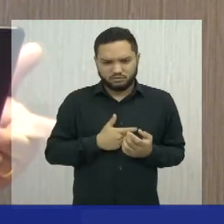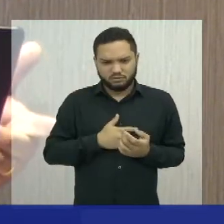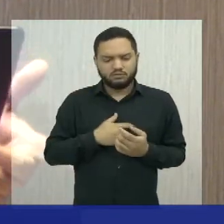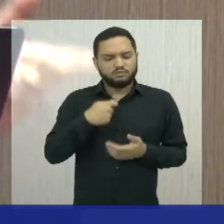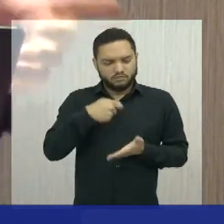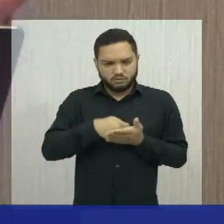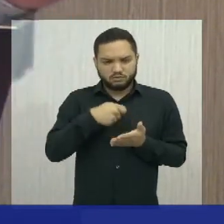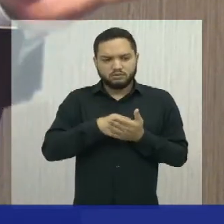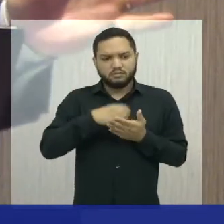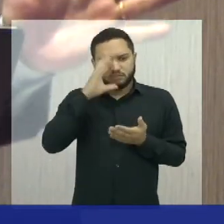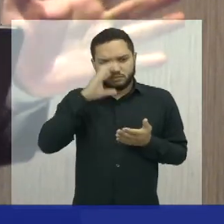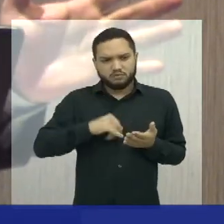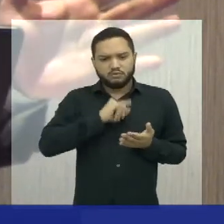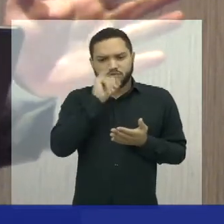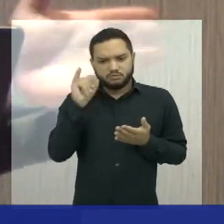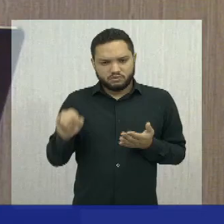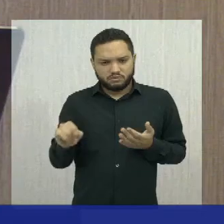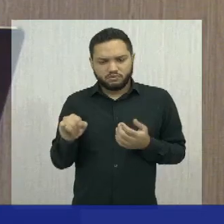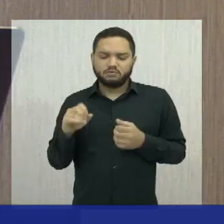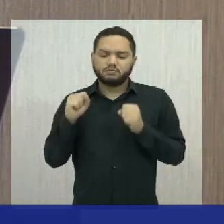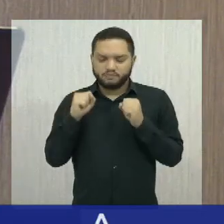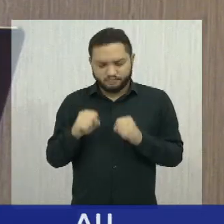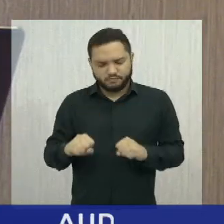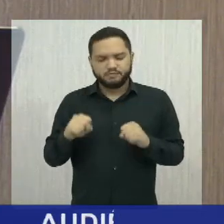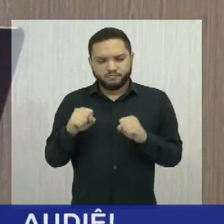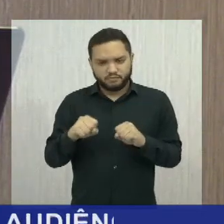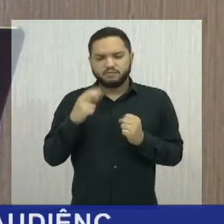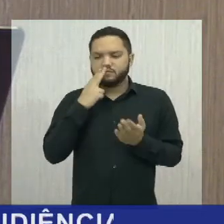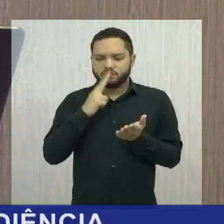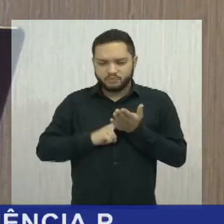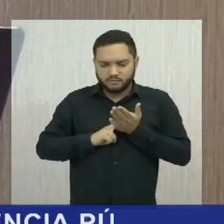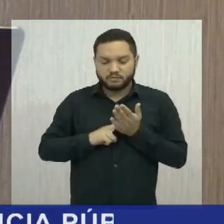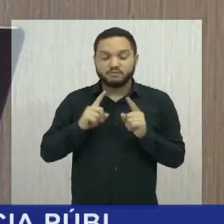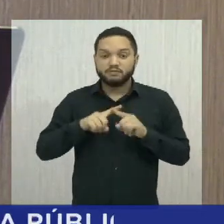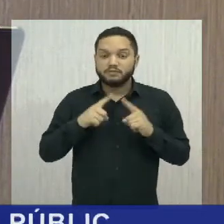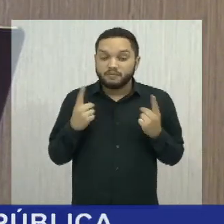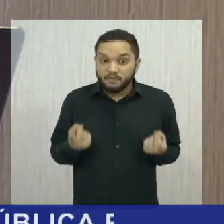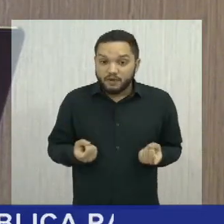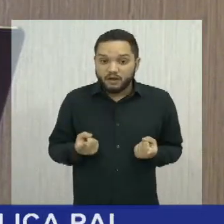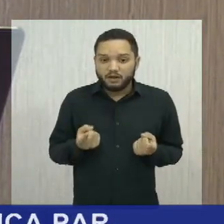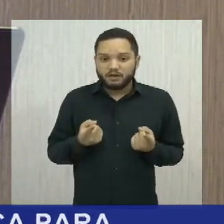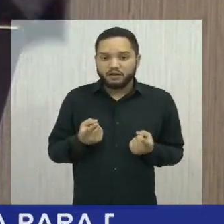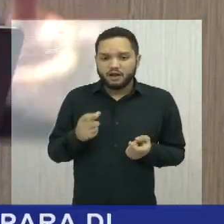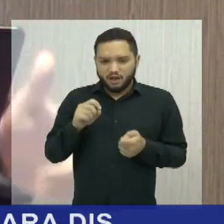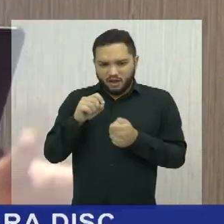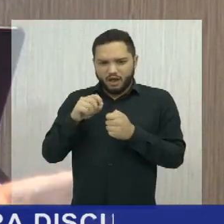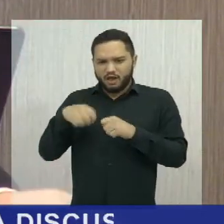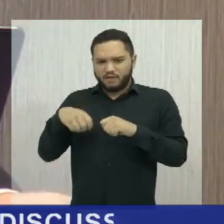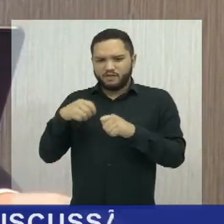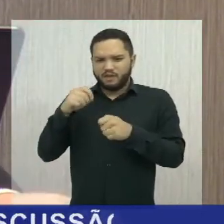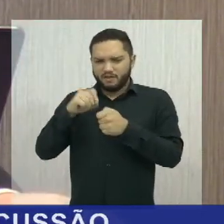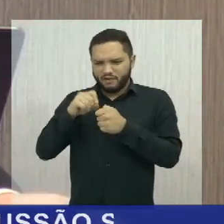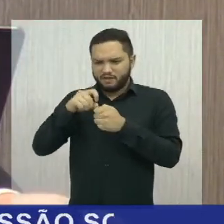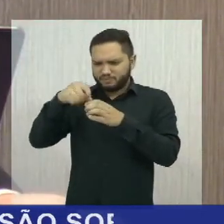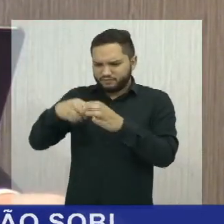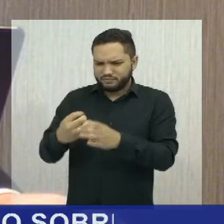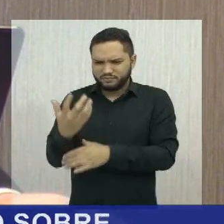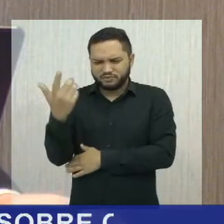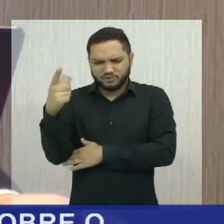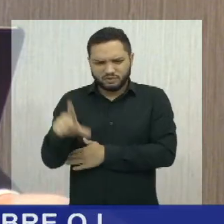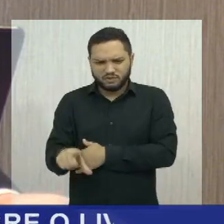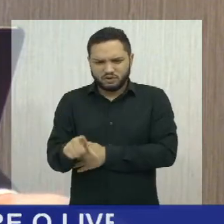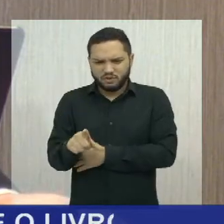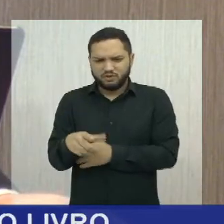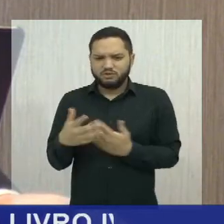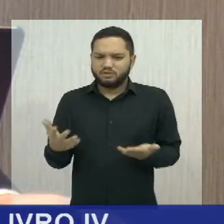Tenho. E depois posso até ser punido por isso. Mas eu vou ser punido com a reconstituição, porque eu não avisei. Então, aí a